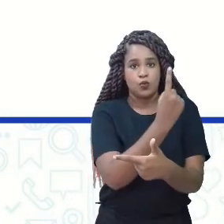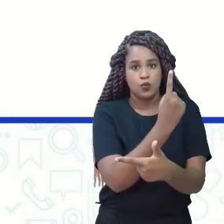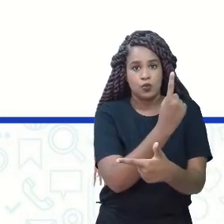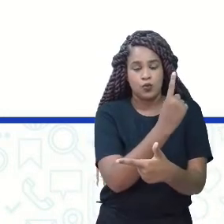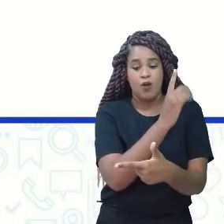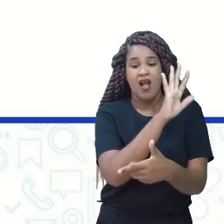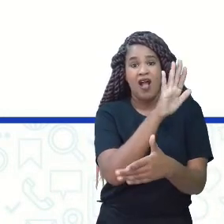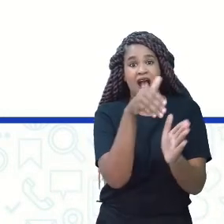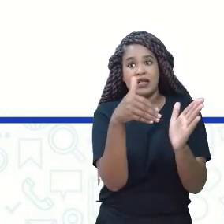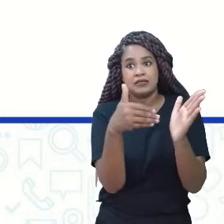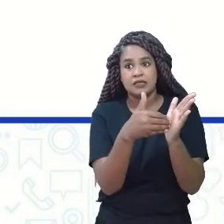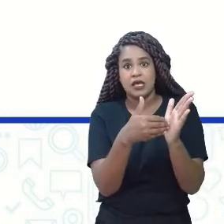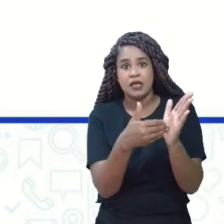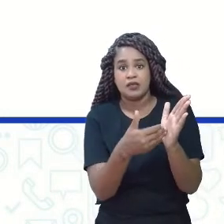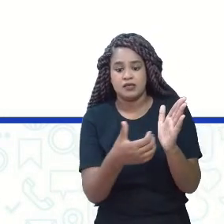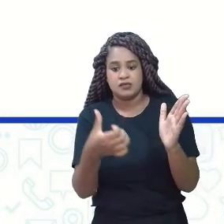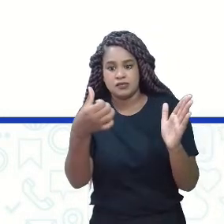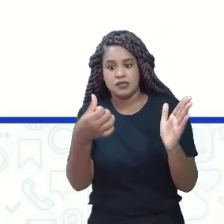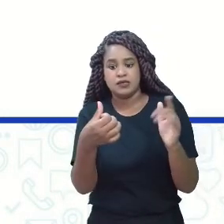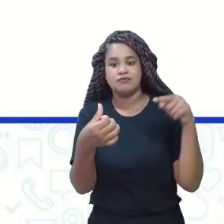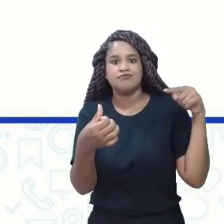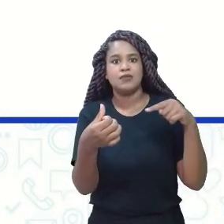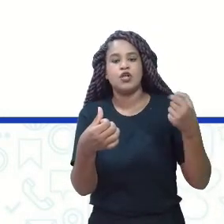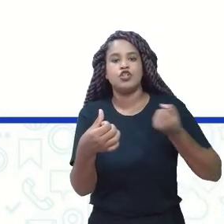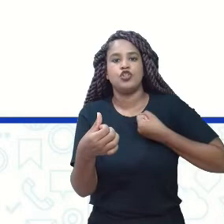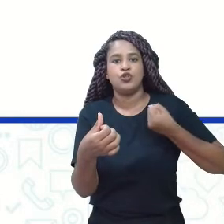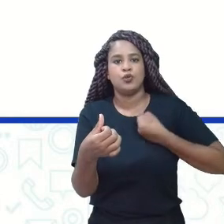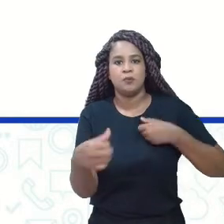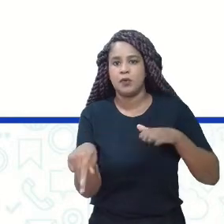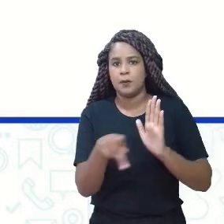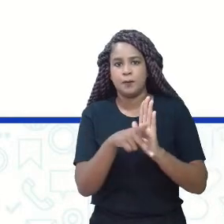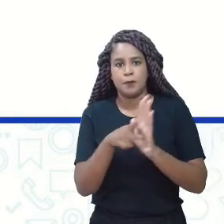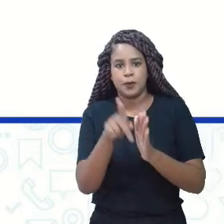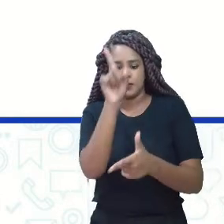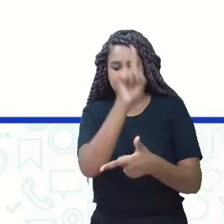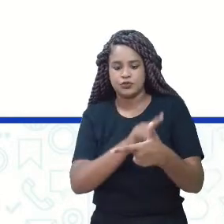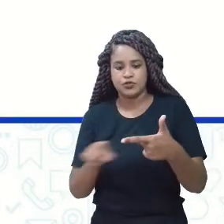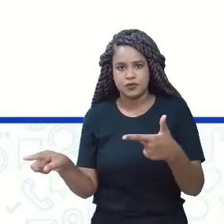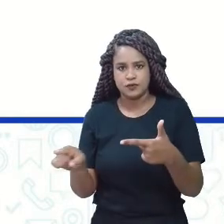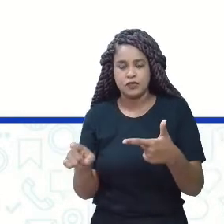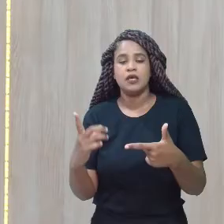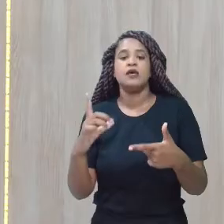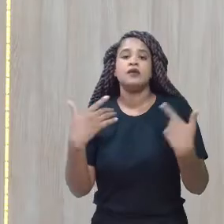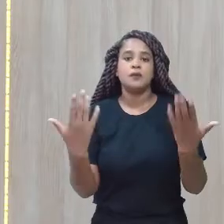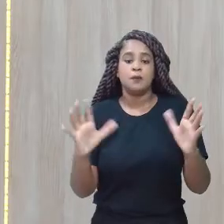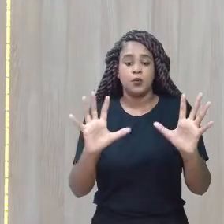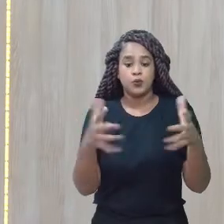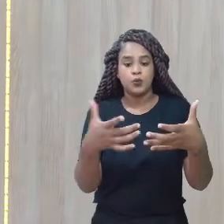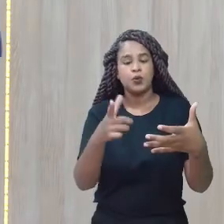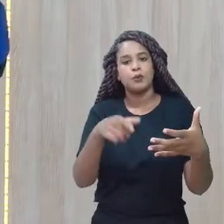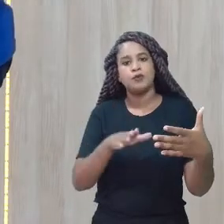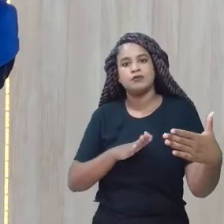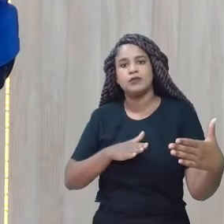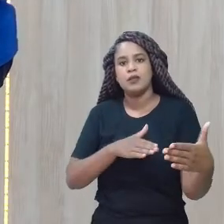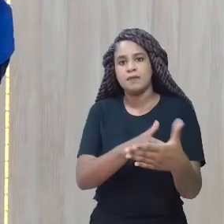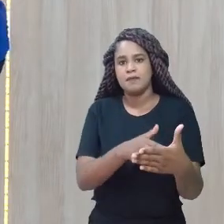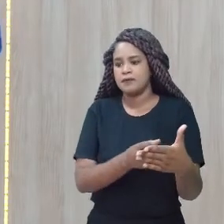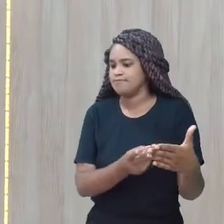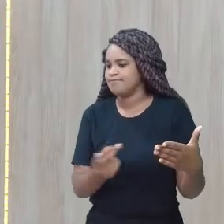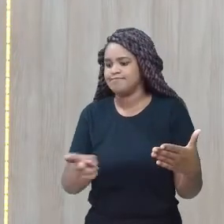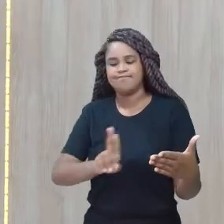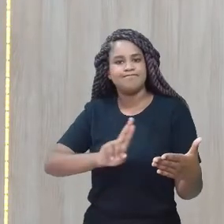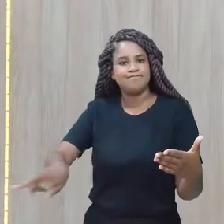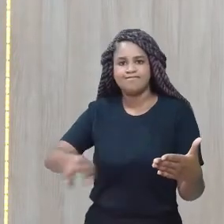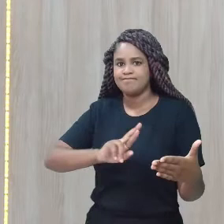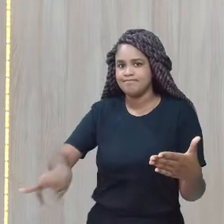próprio número, ou seja, um conjunto finito, né? A gente vai ter aí um conjunto que acaba. Ali eu coloquei já